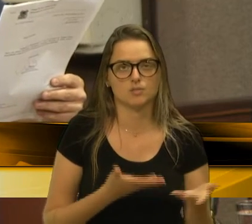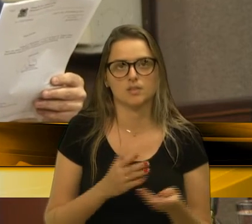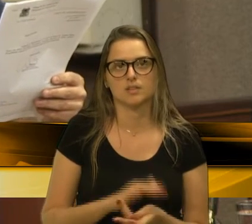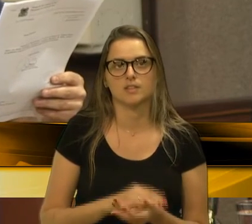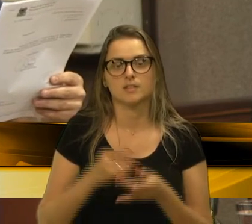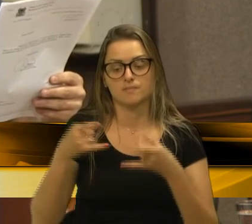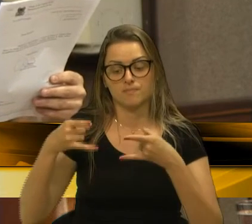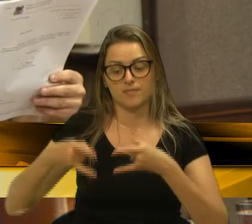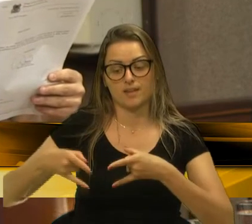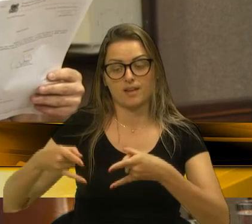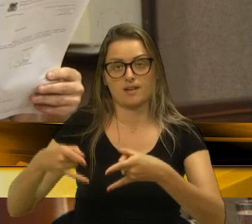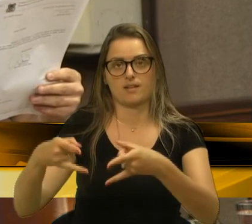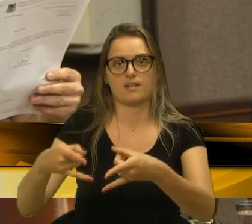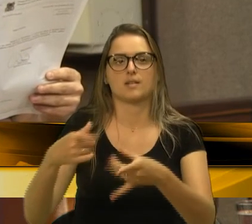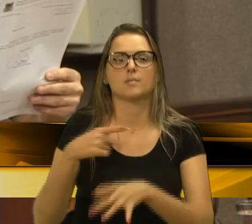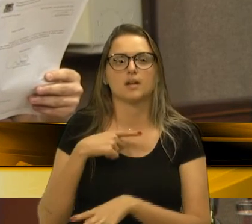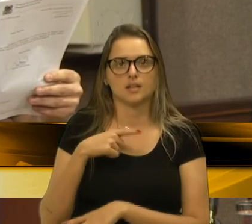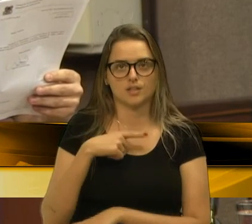leitos que tinham